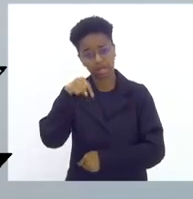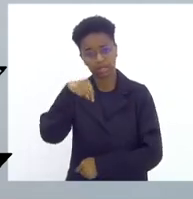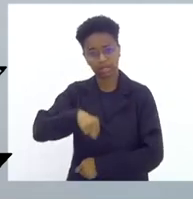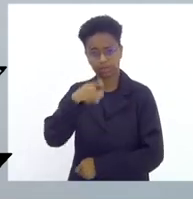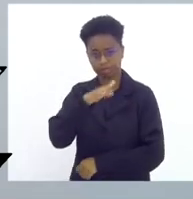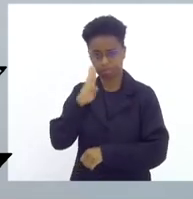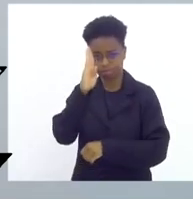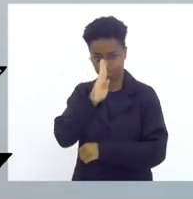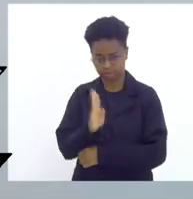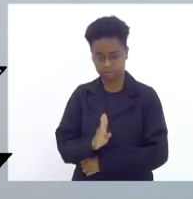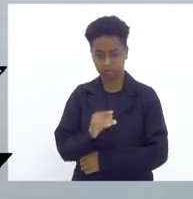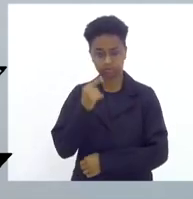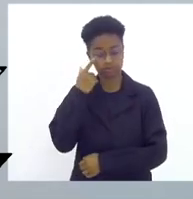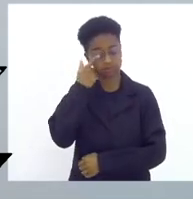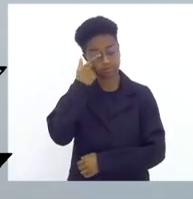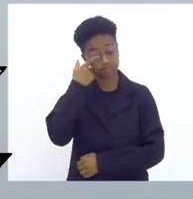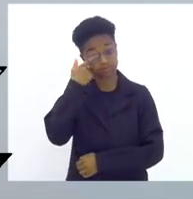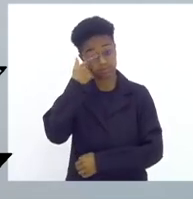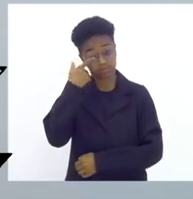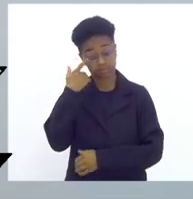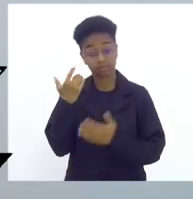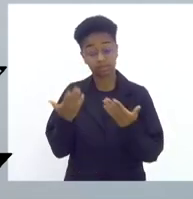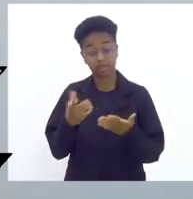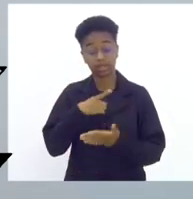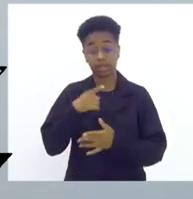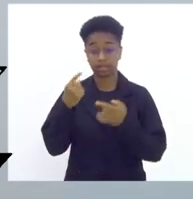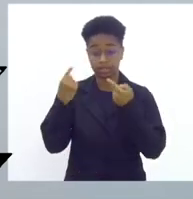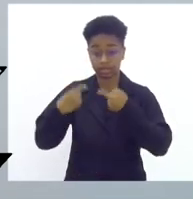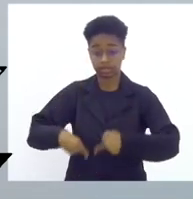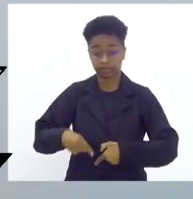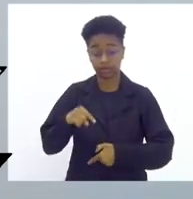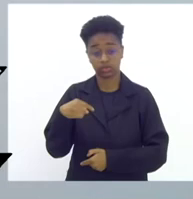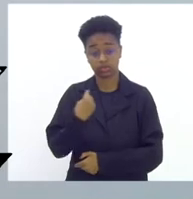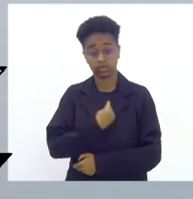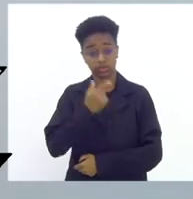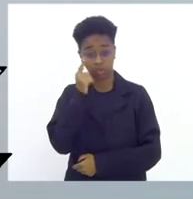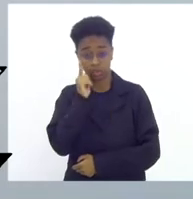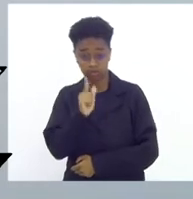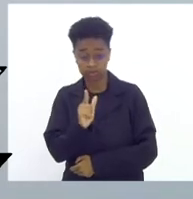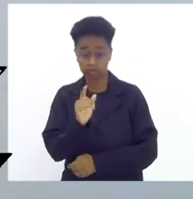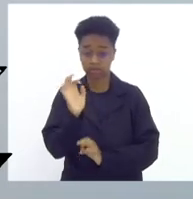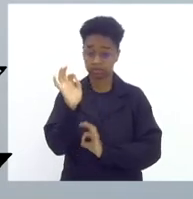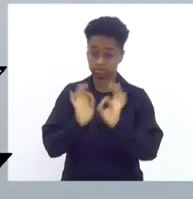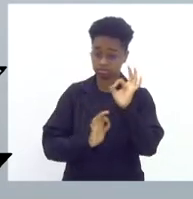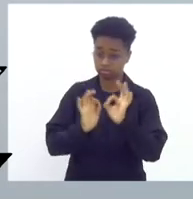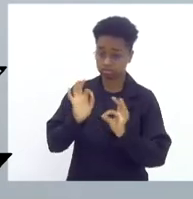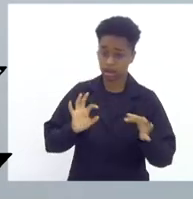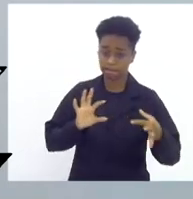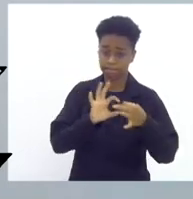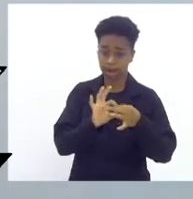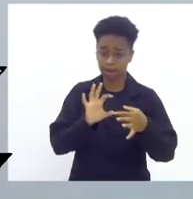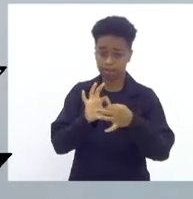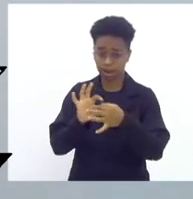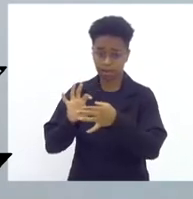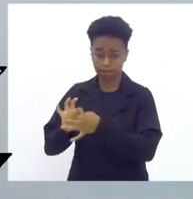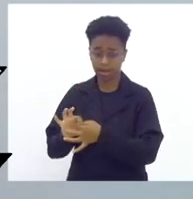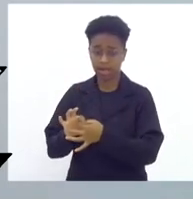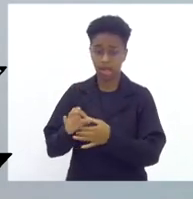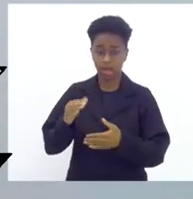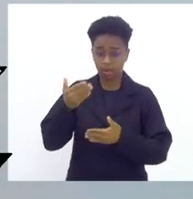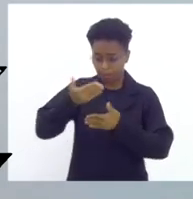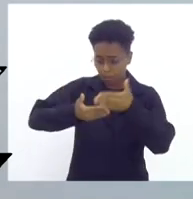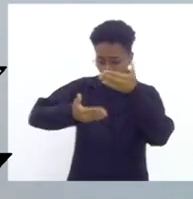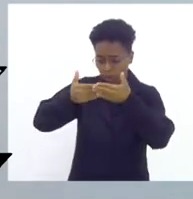né para o Brasil então a gente tem esse desafio de conseguir costurar romper esse muro da